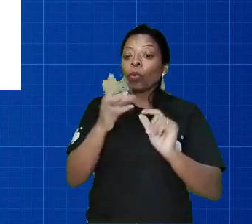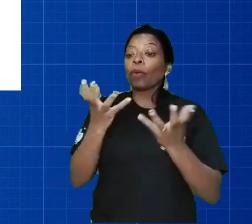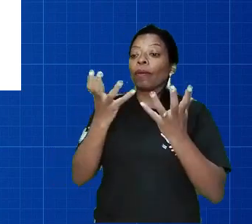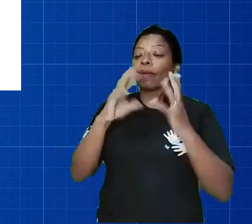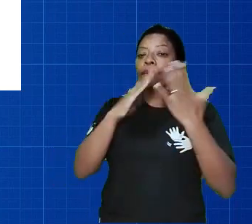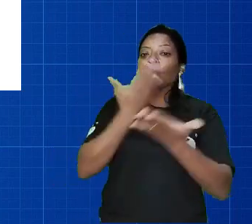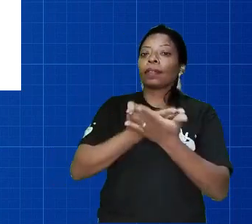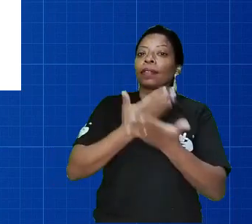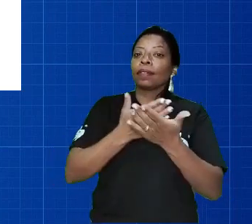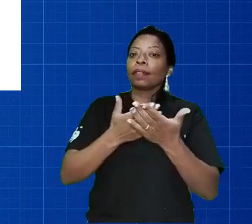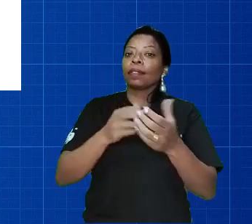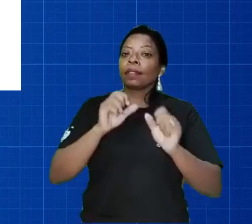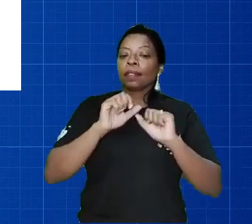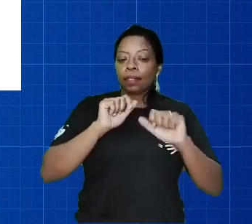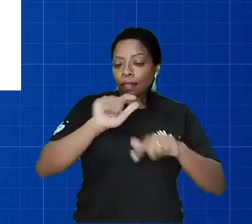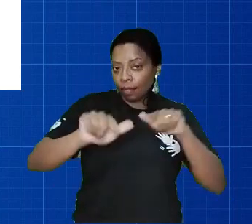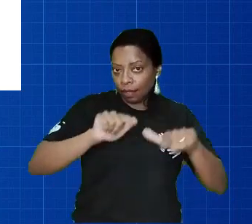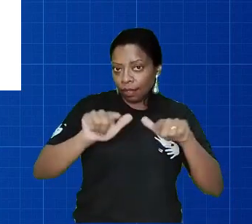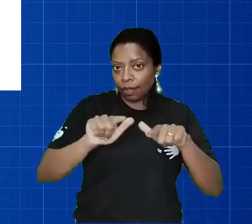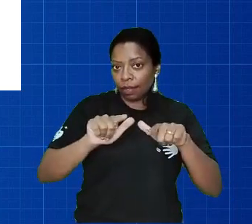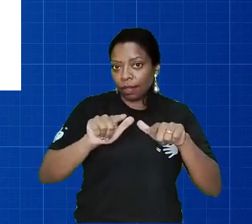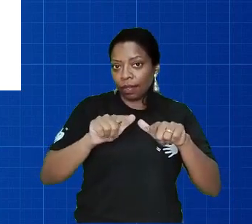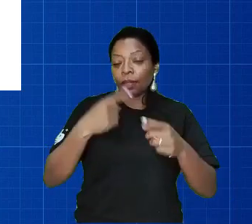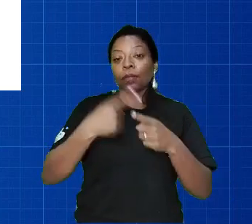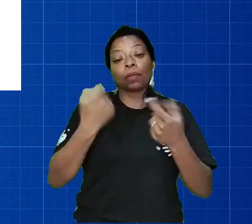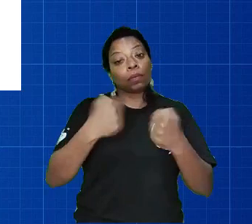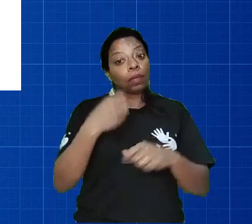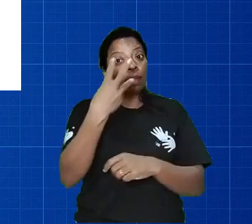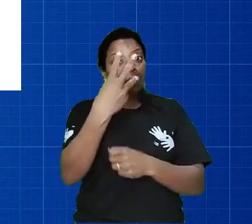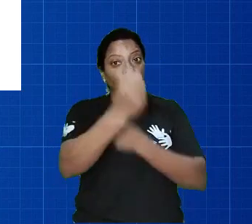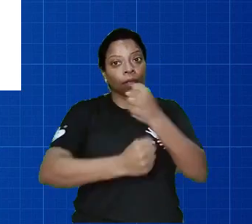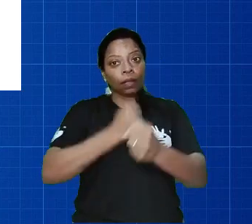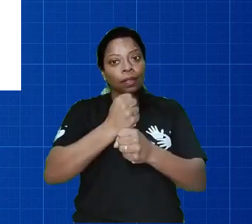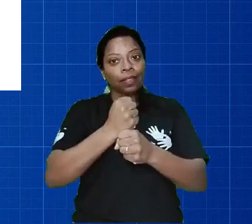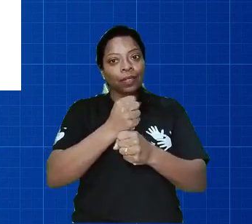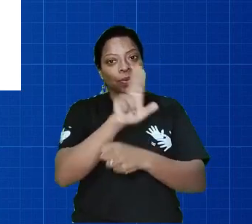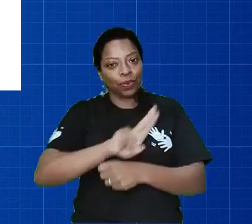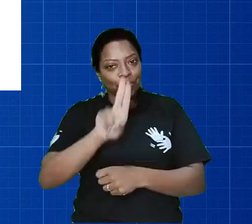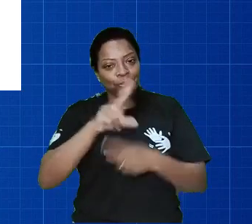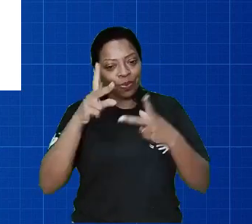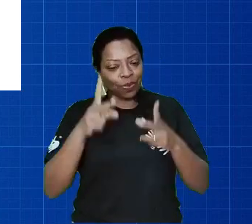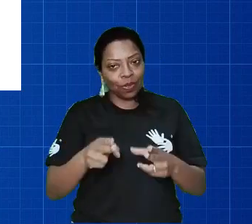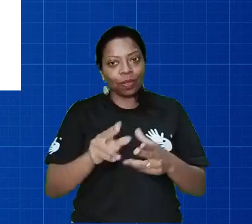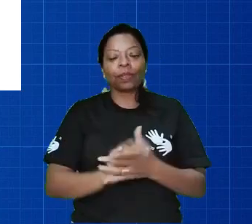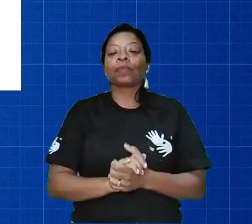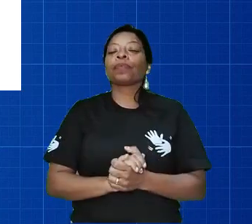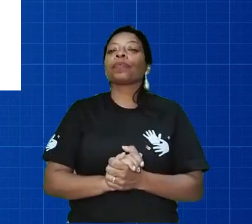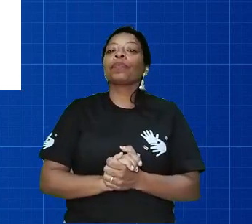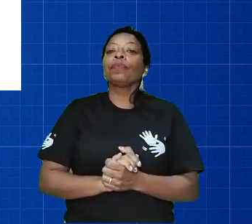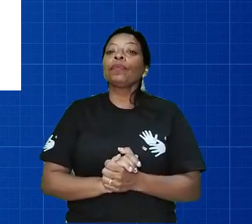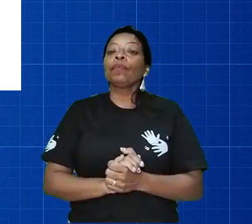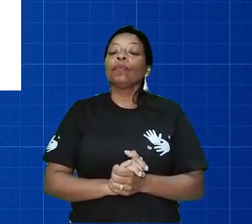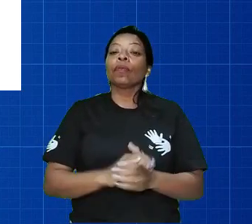né? Quais serão os livros utilizados naquele período de 3 anos. Esse programa ele não envolve o envio